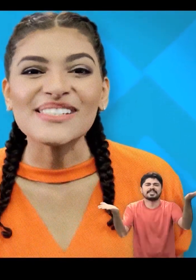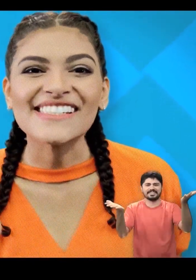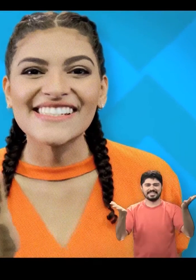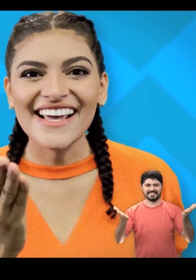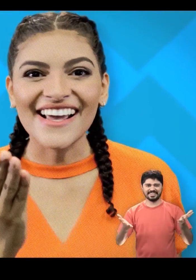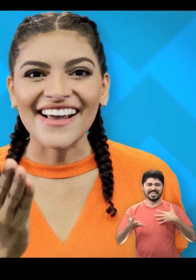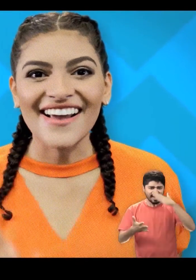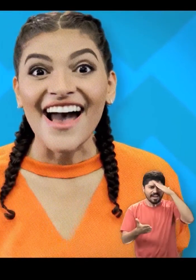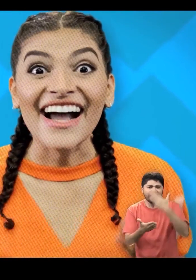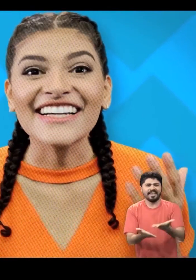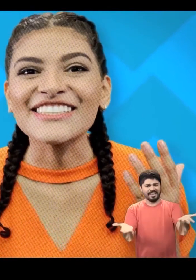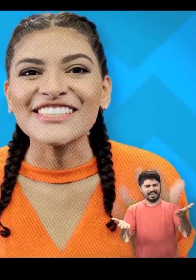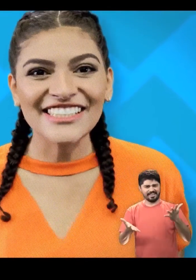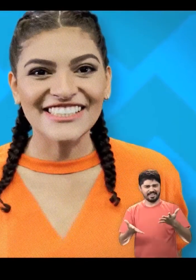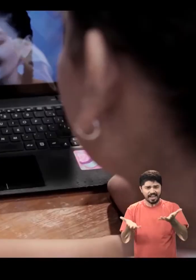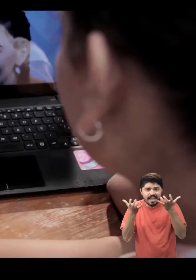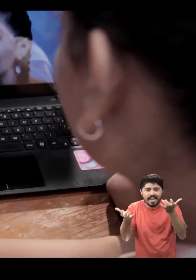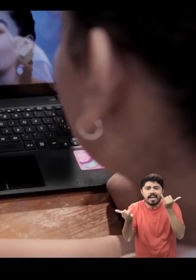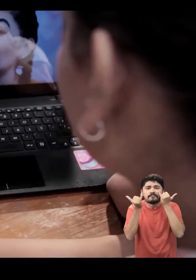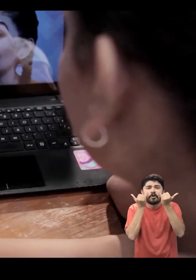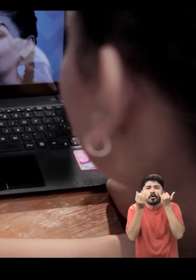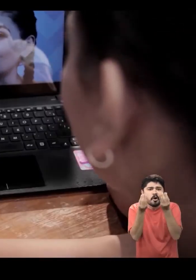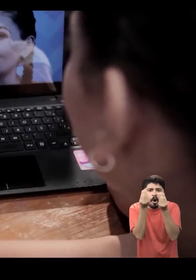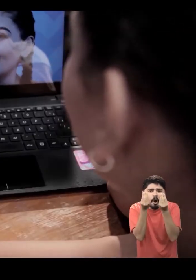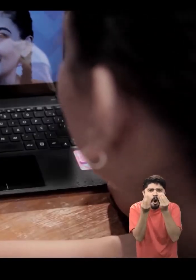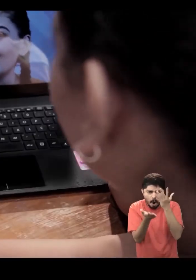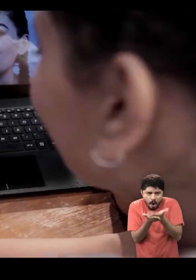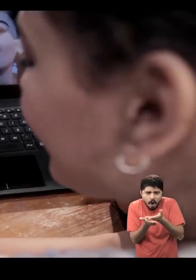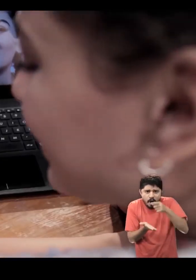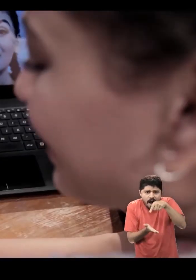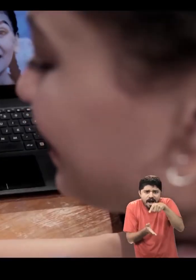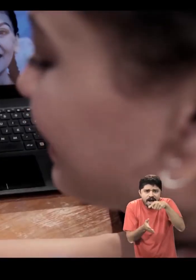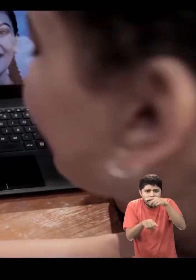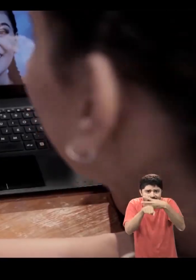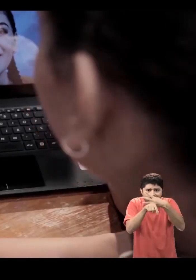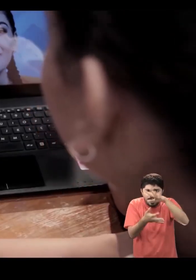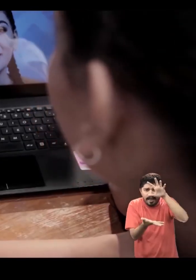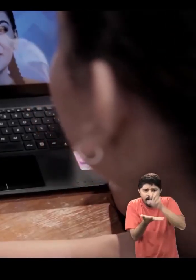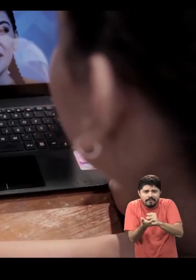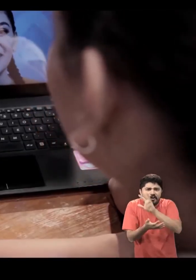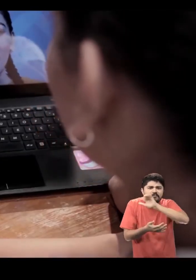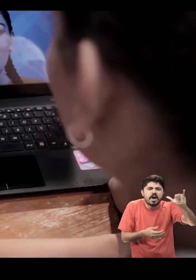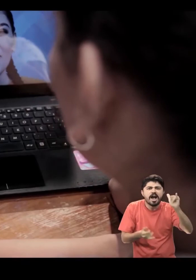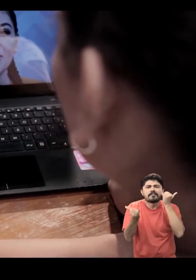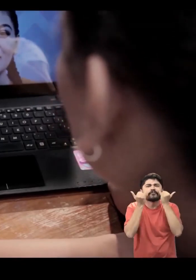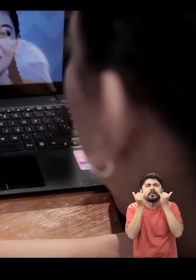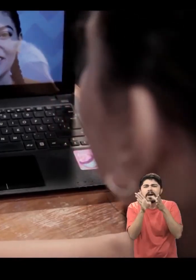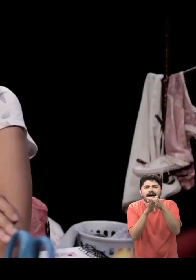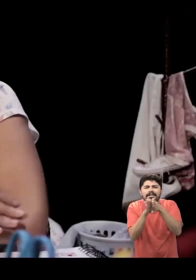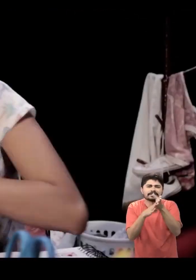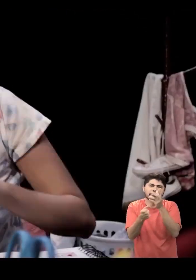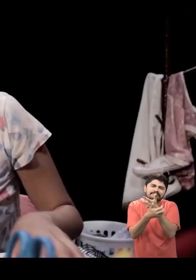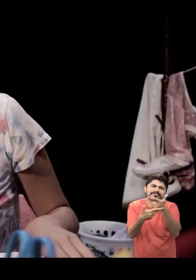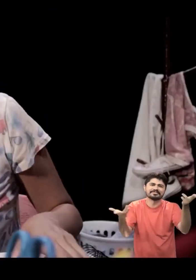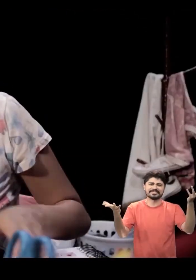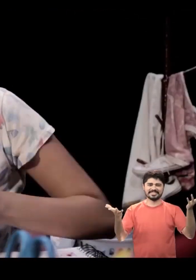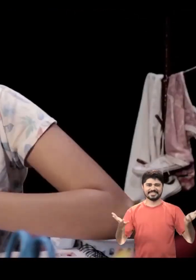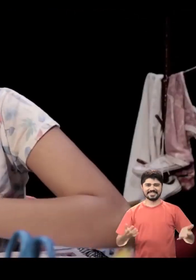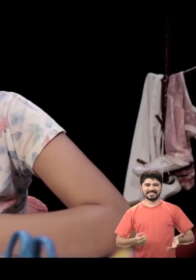para você. Acredite! Quer saber como? Então me adiciona aí que eu vou te passar um monte de dicas.